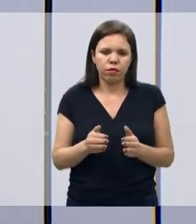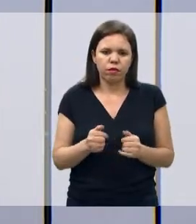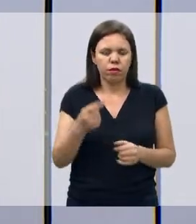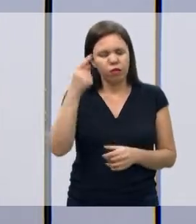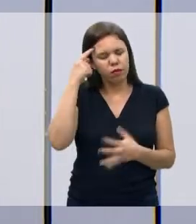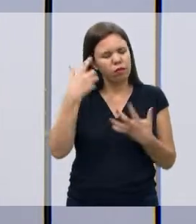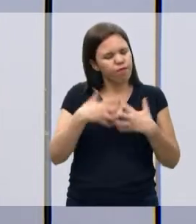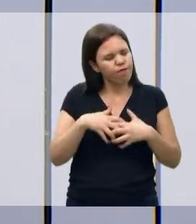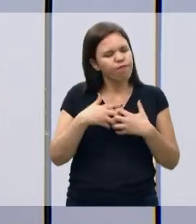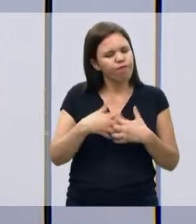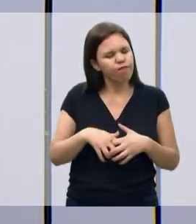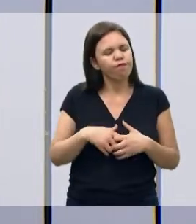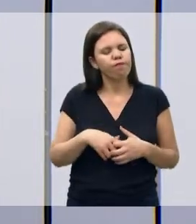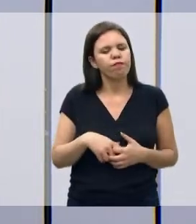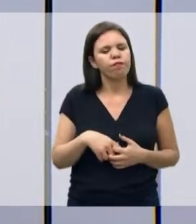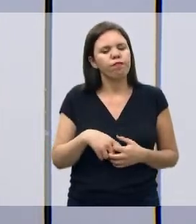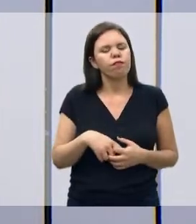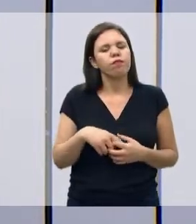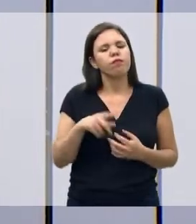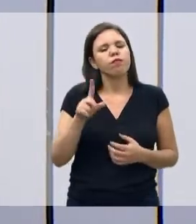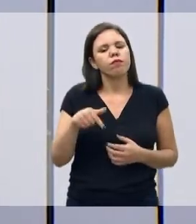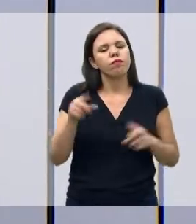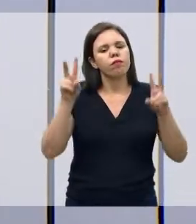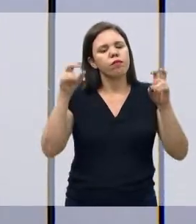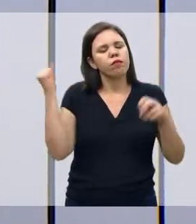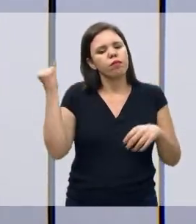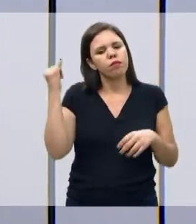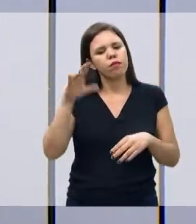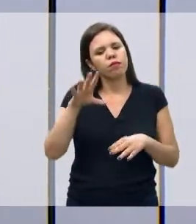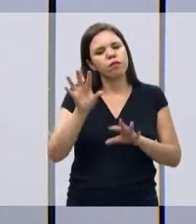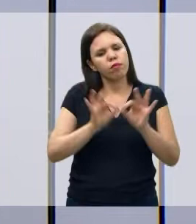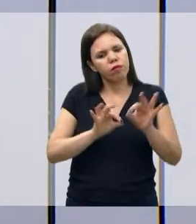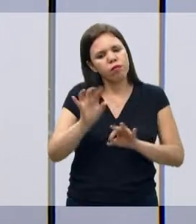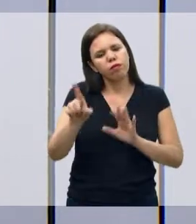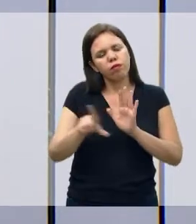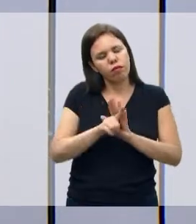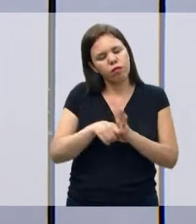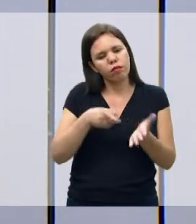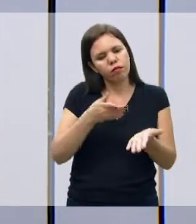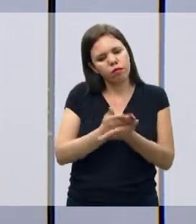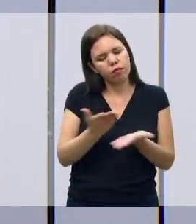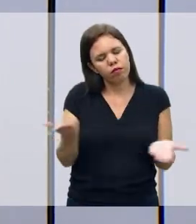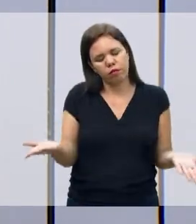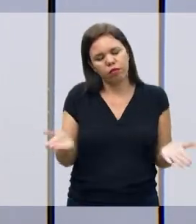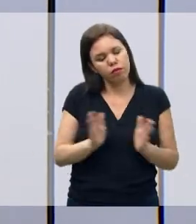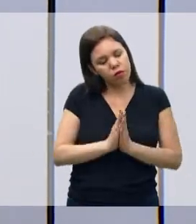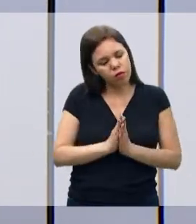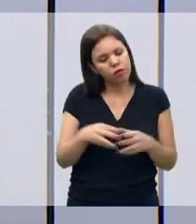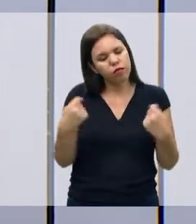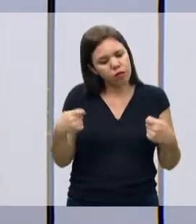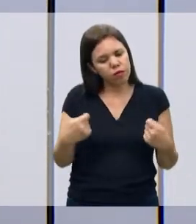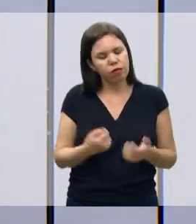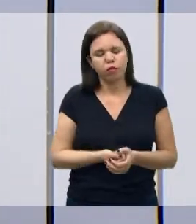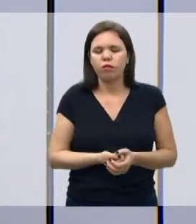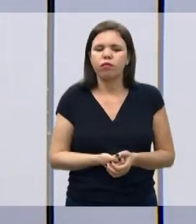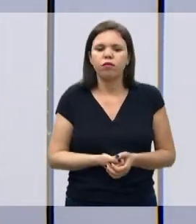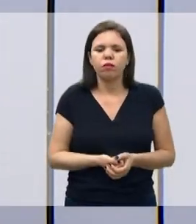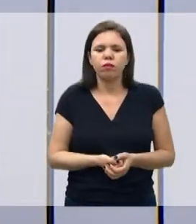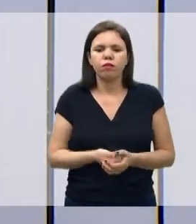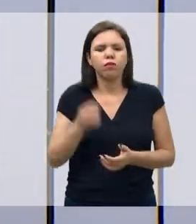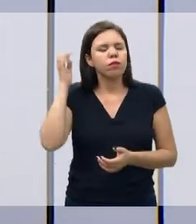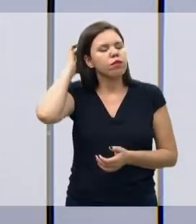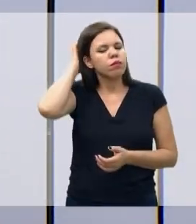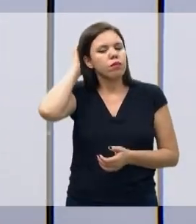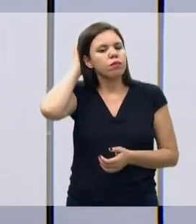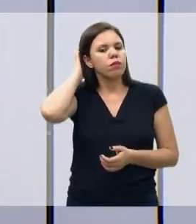pensem e retomem essa questão, regulamentem, gente. É o que precisa, então é o